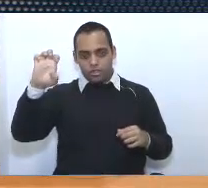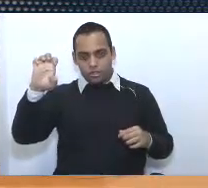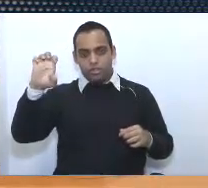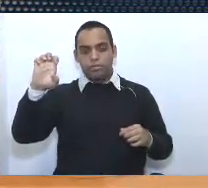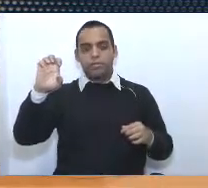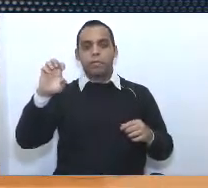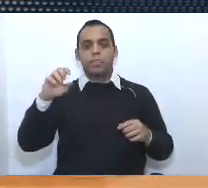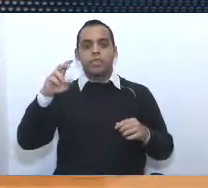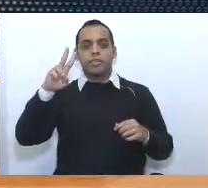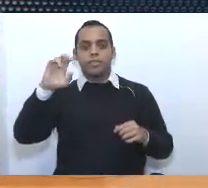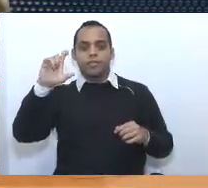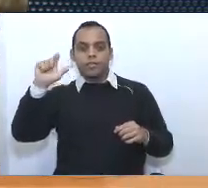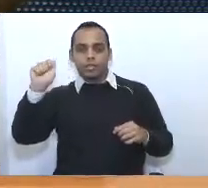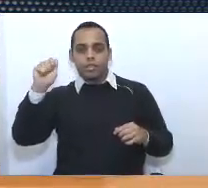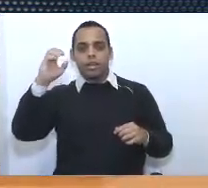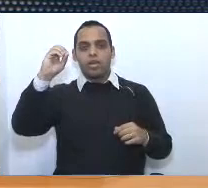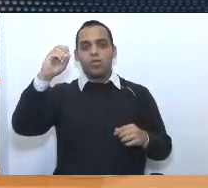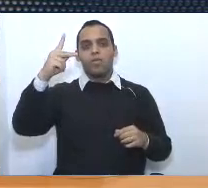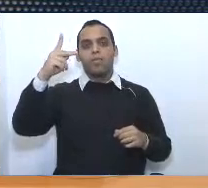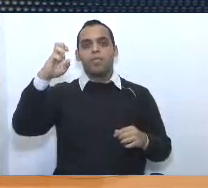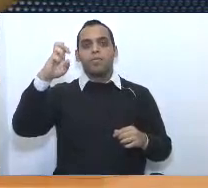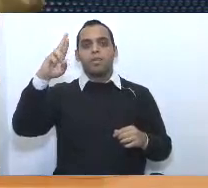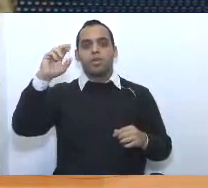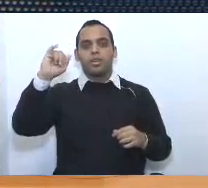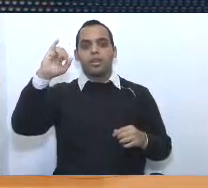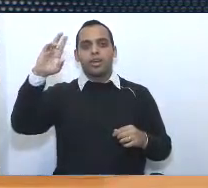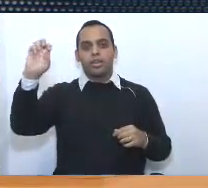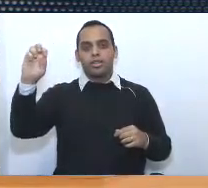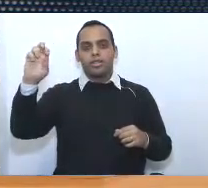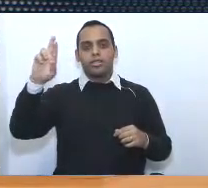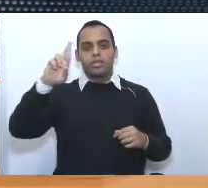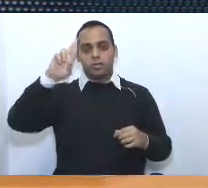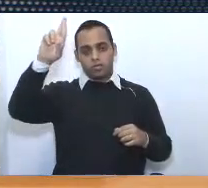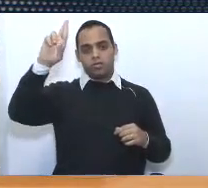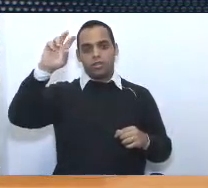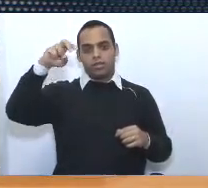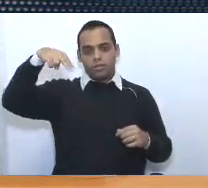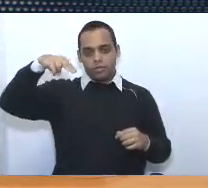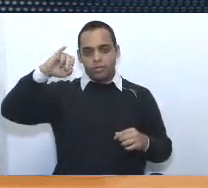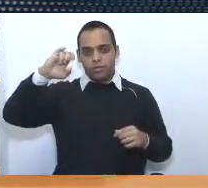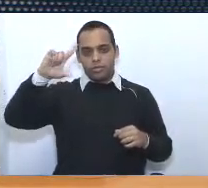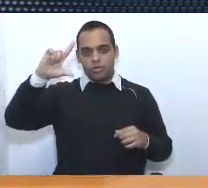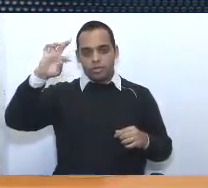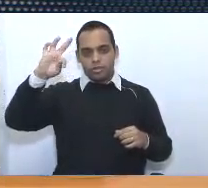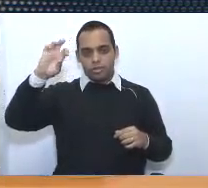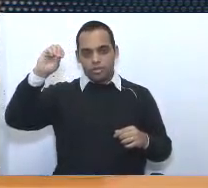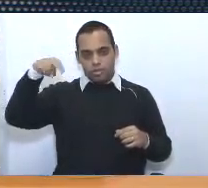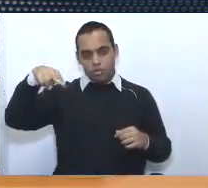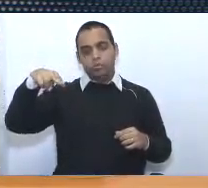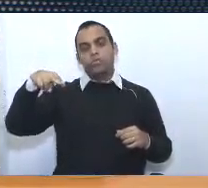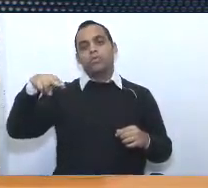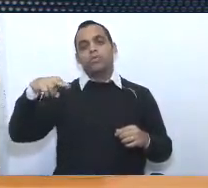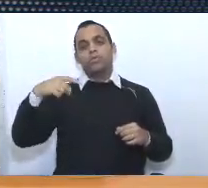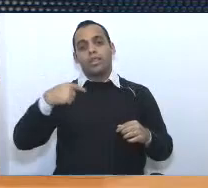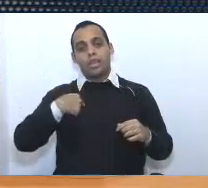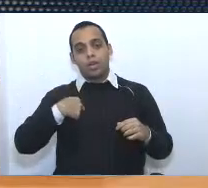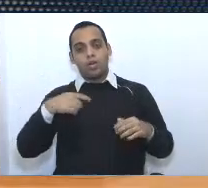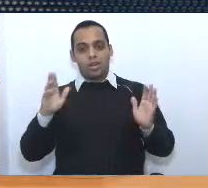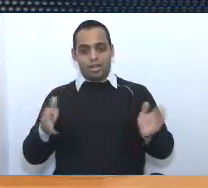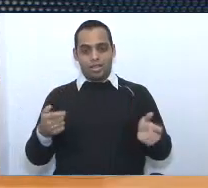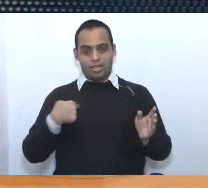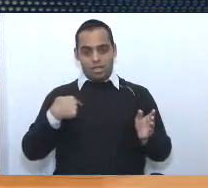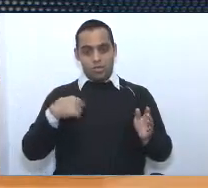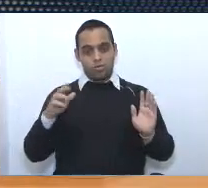Vila Operária, quem é o responsável para tocar e coordenar? É o Dr. Milton. Agora, eu estou responsável também